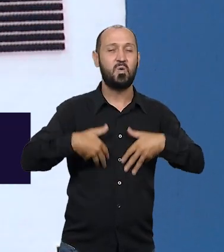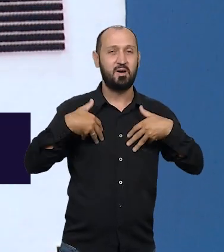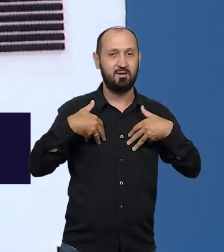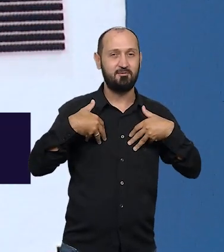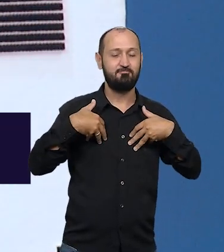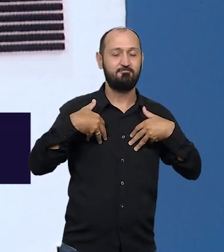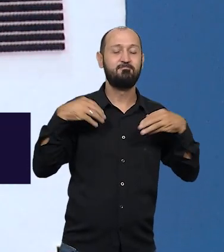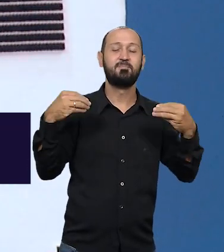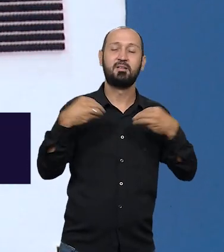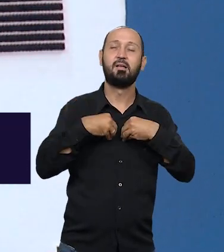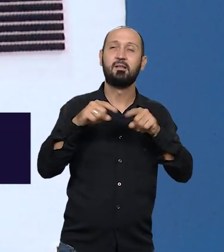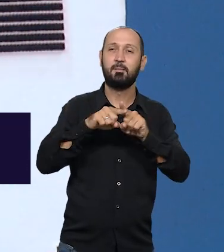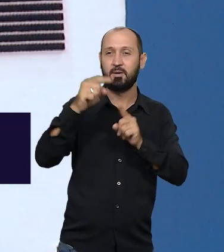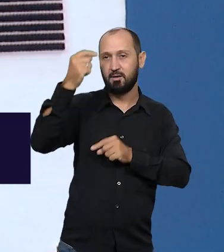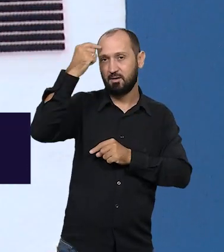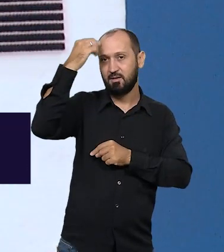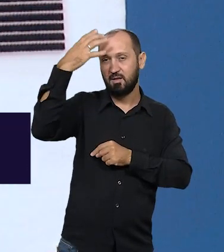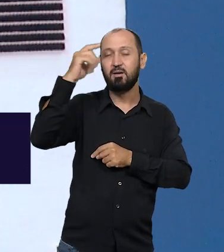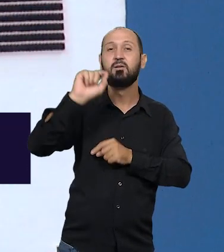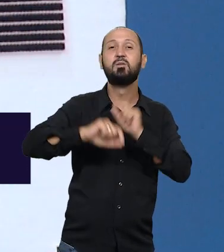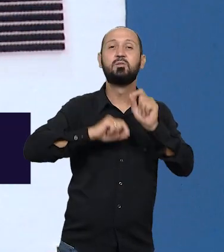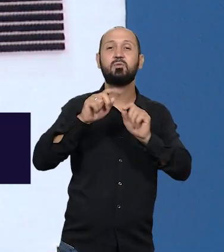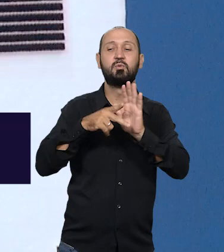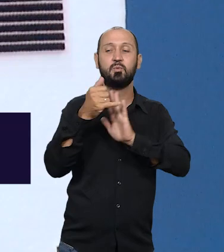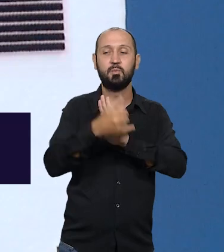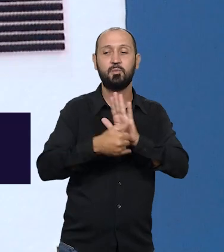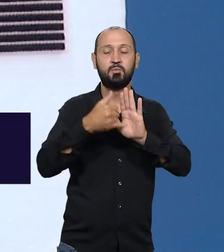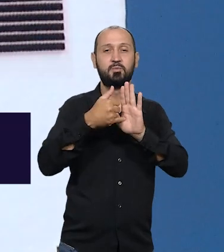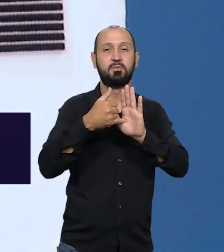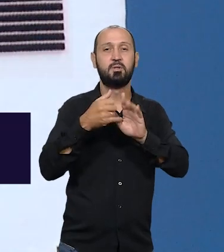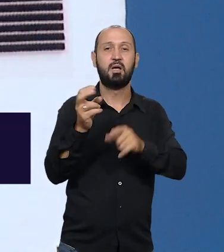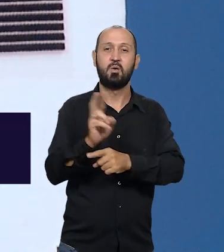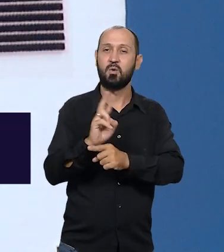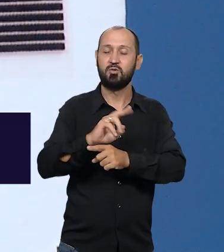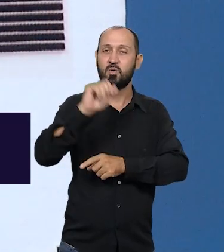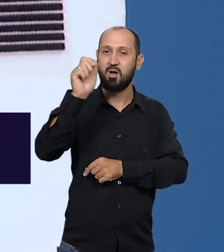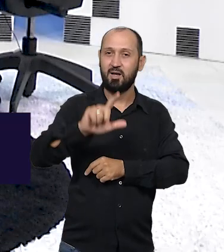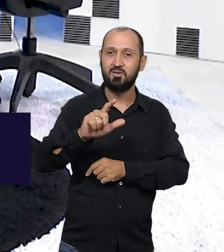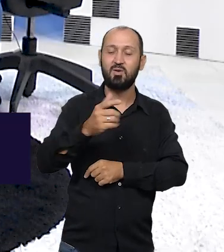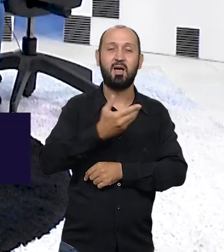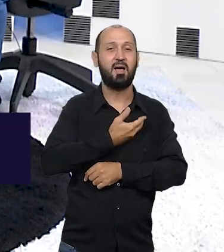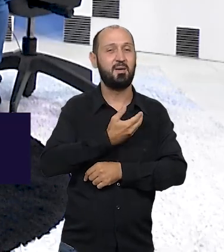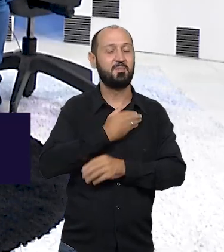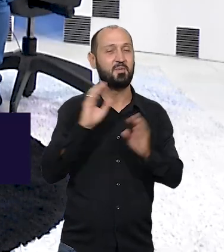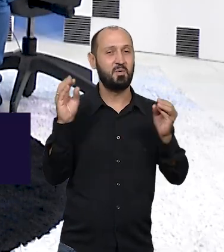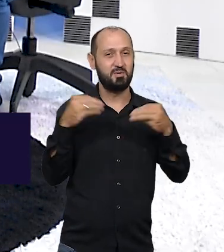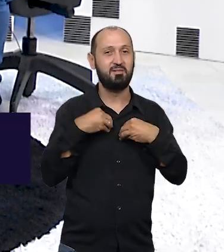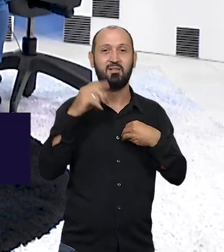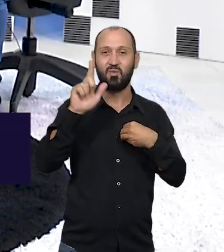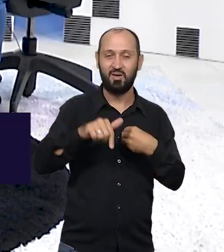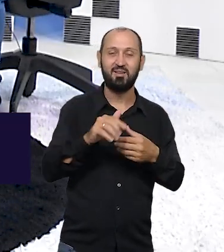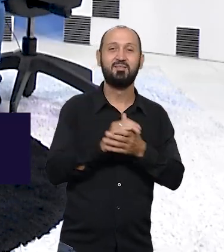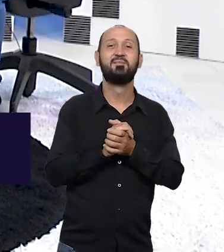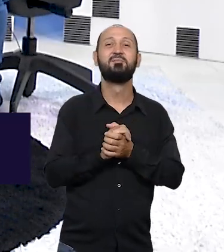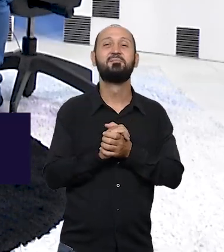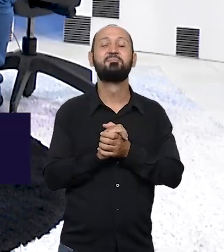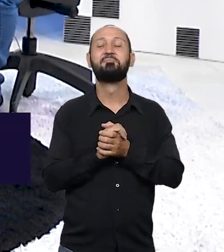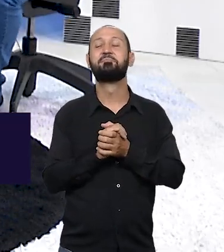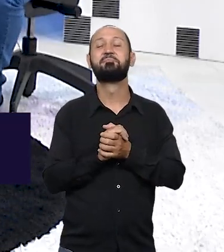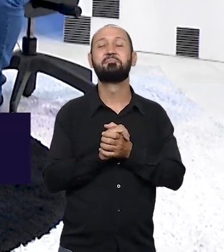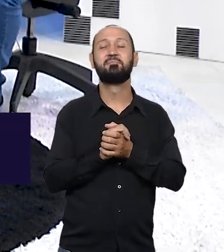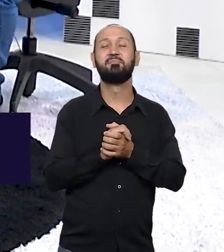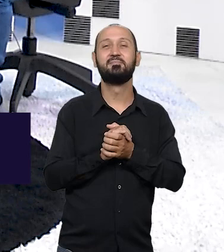Autista, e também idealizador do projeto Guardião Azul Amigo Autista, não é isso?